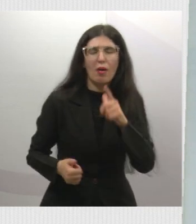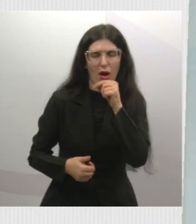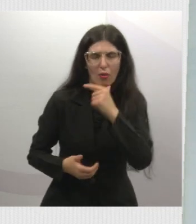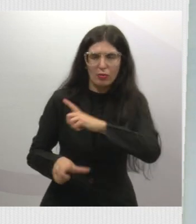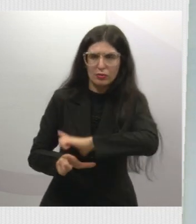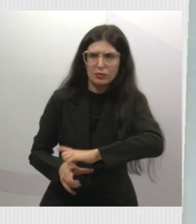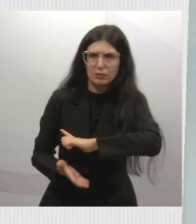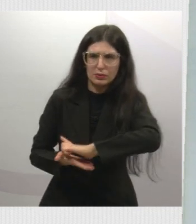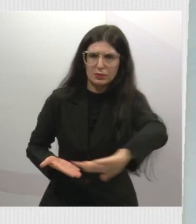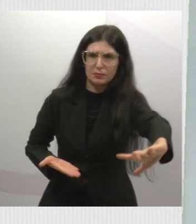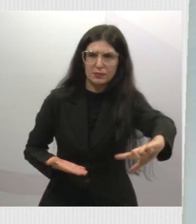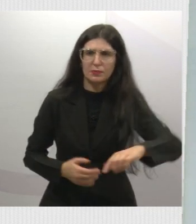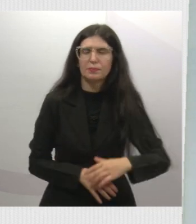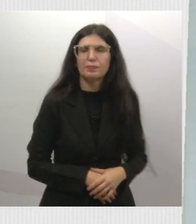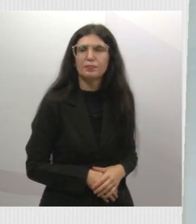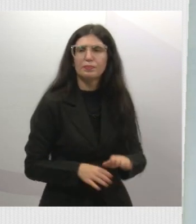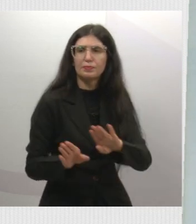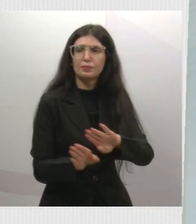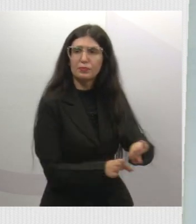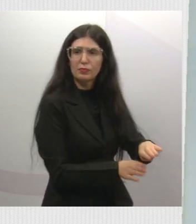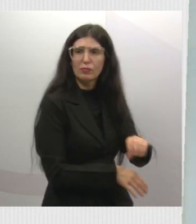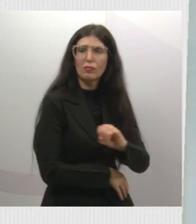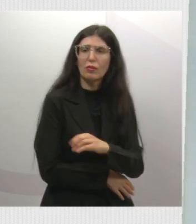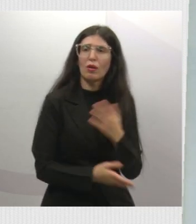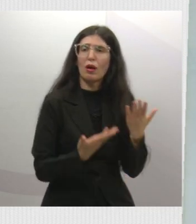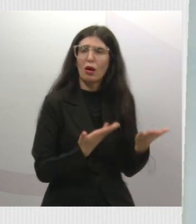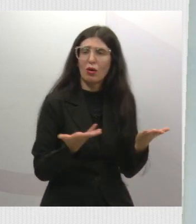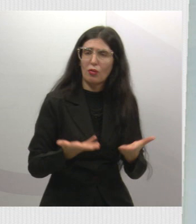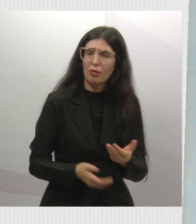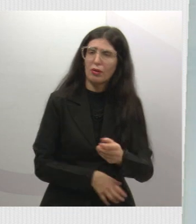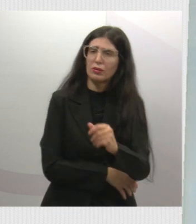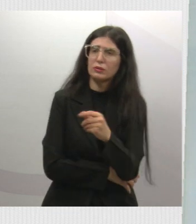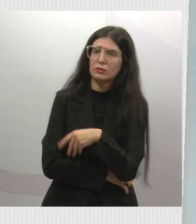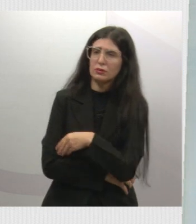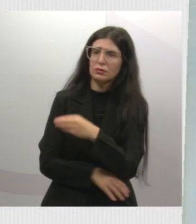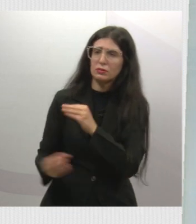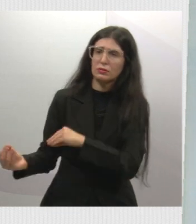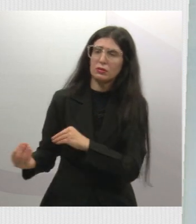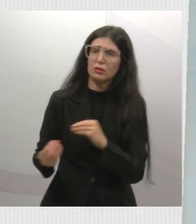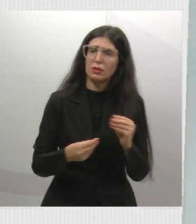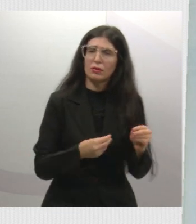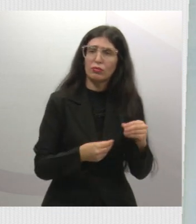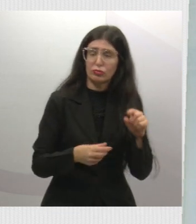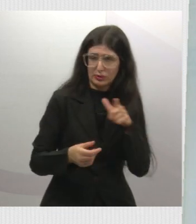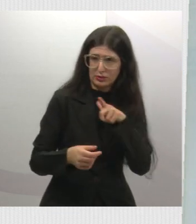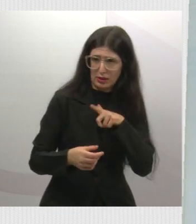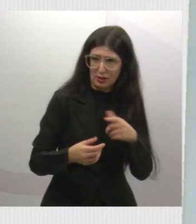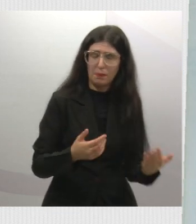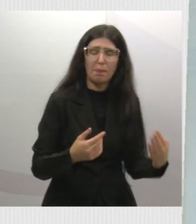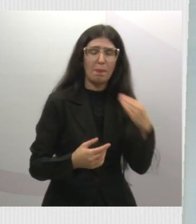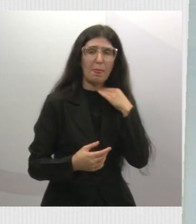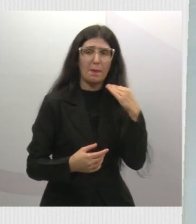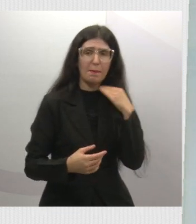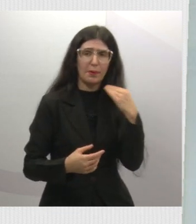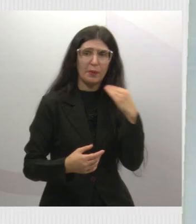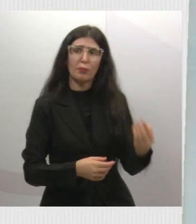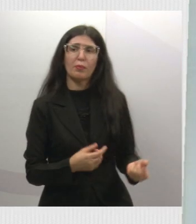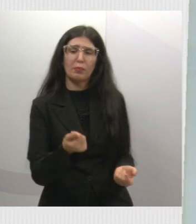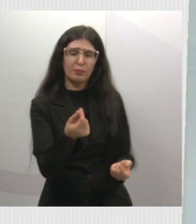Transferências correntes. O que se encontra em transferências correntes? Temos as transferências